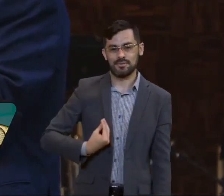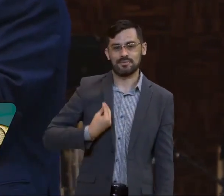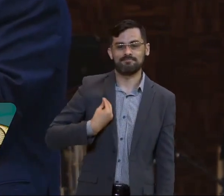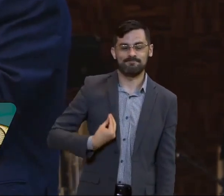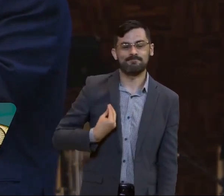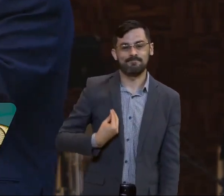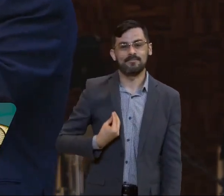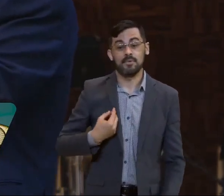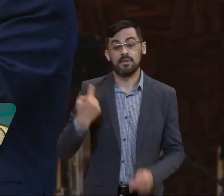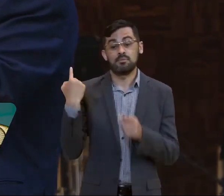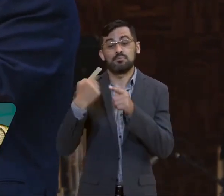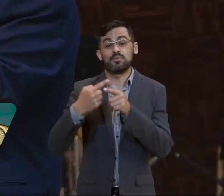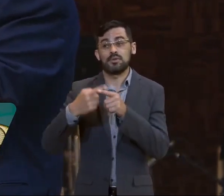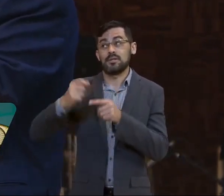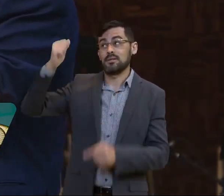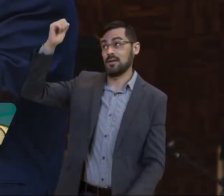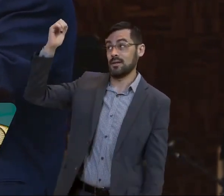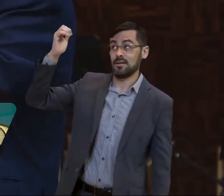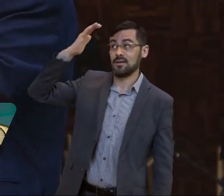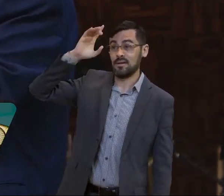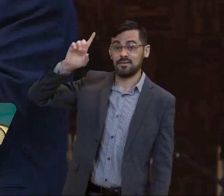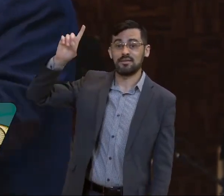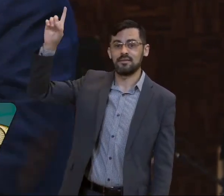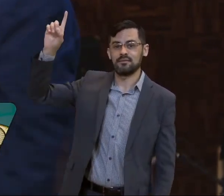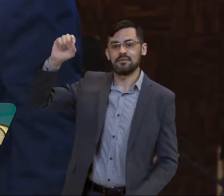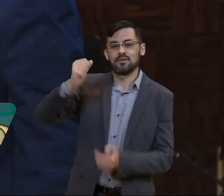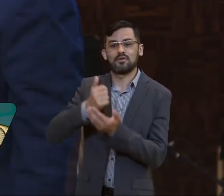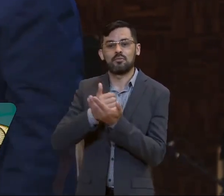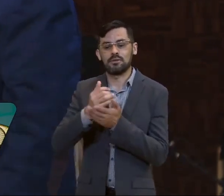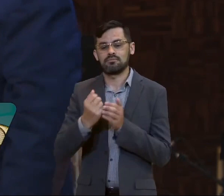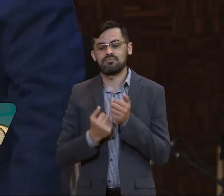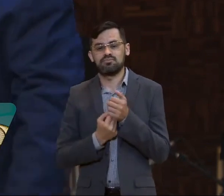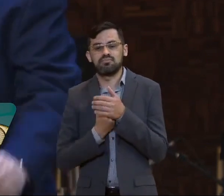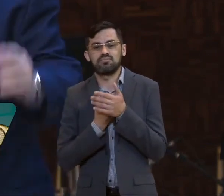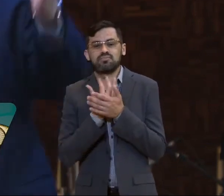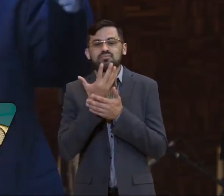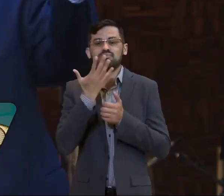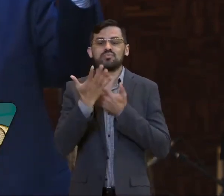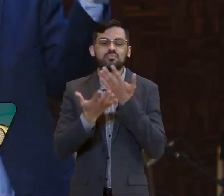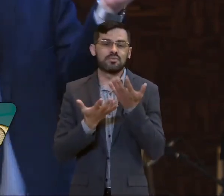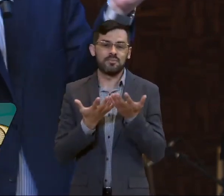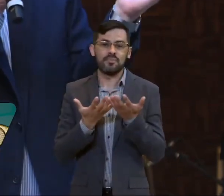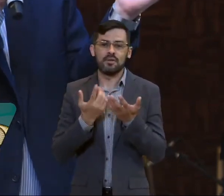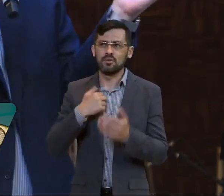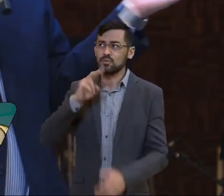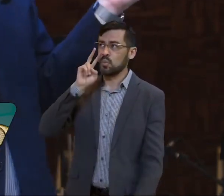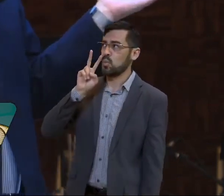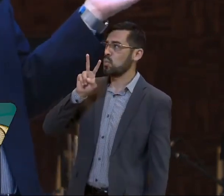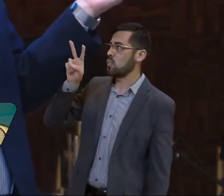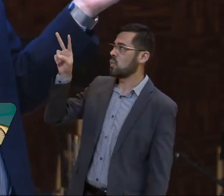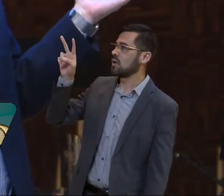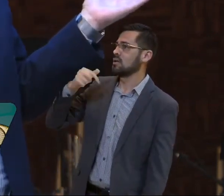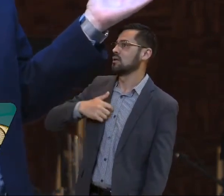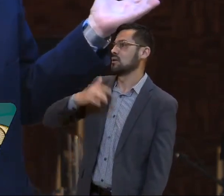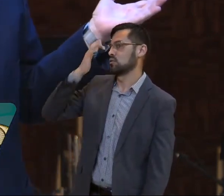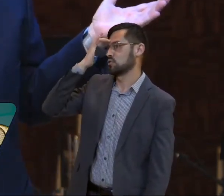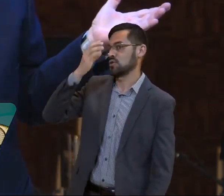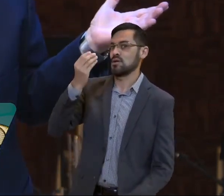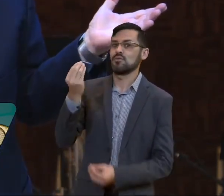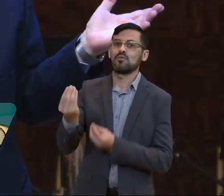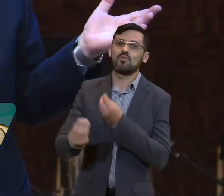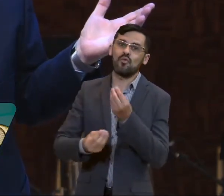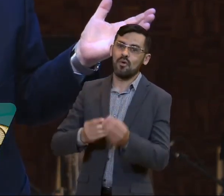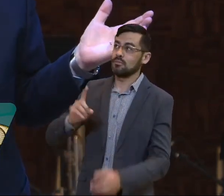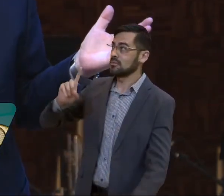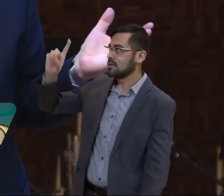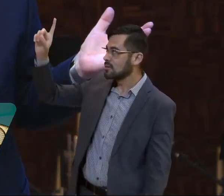existência, porque é graça de Deus que começa a fluir dentro de nós. A gente olha para cima e diz: eu não sei como é que o Senhor